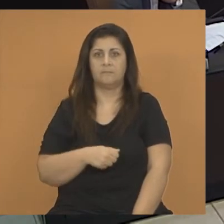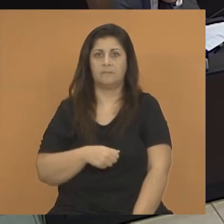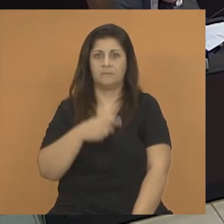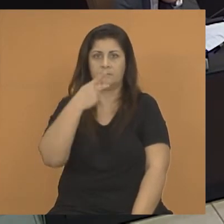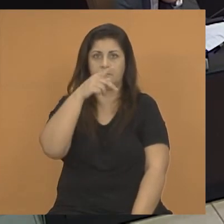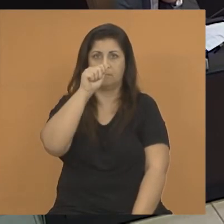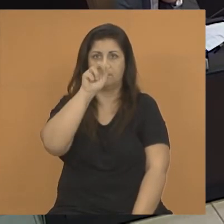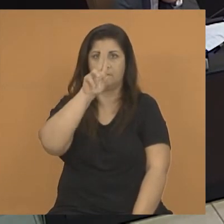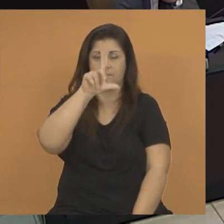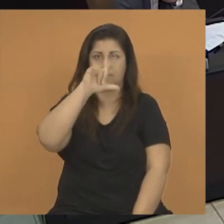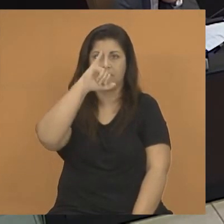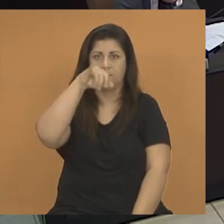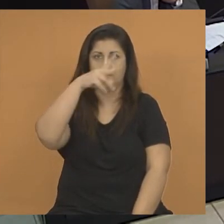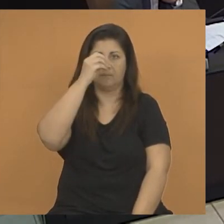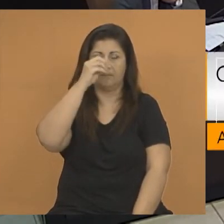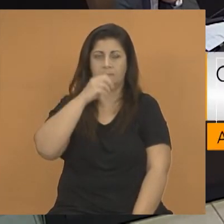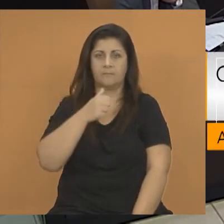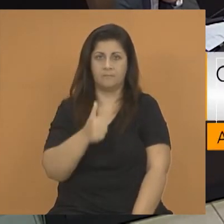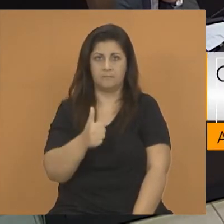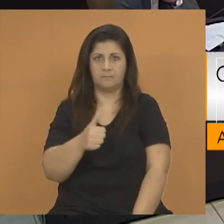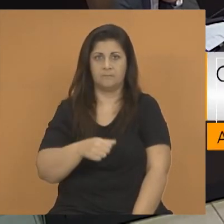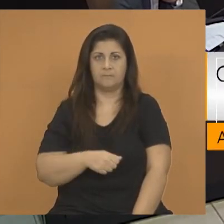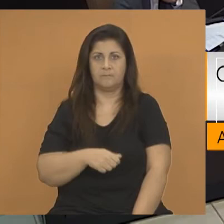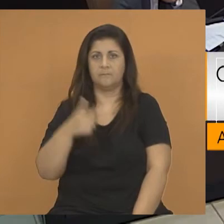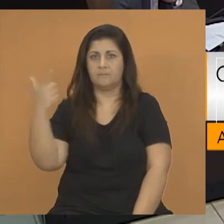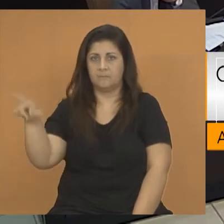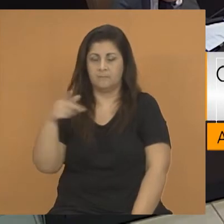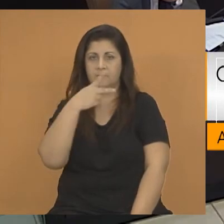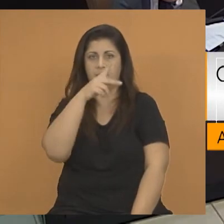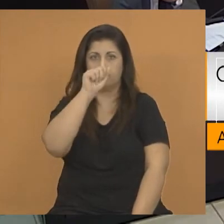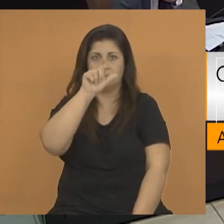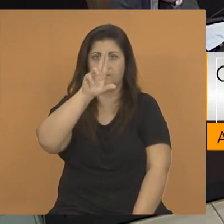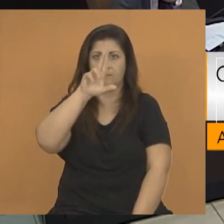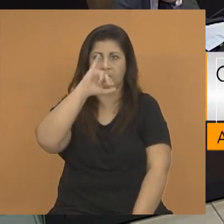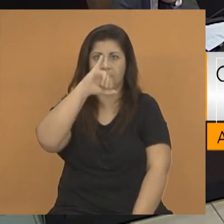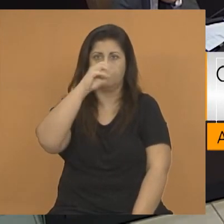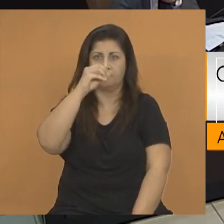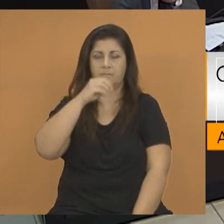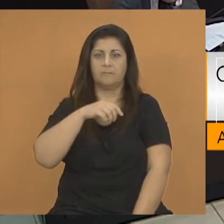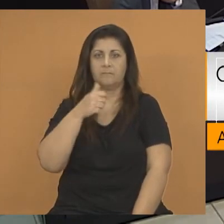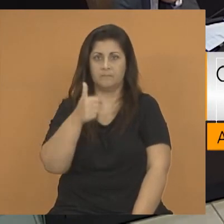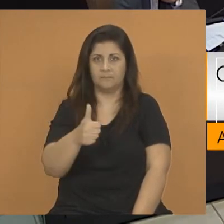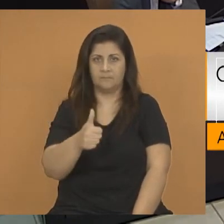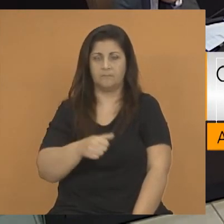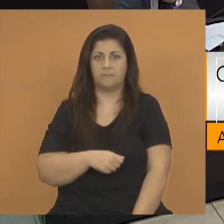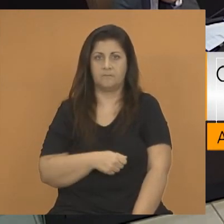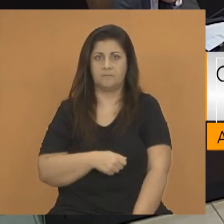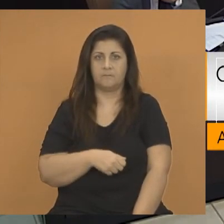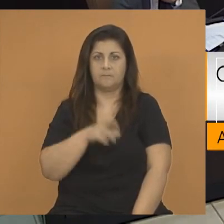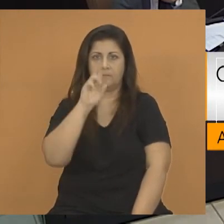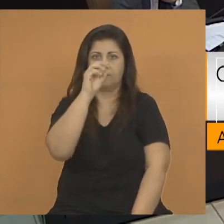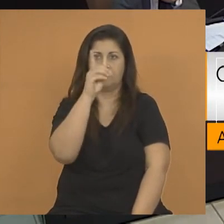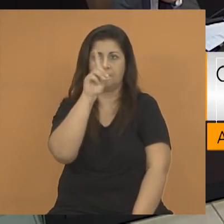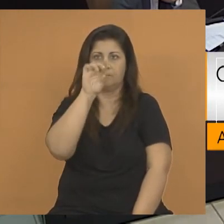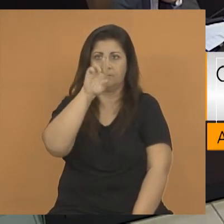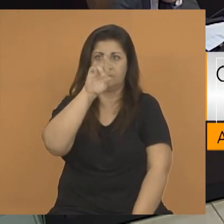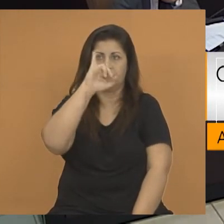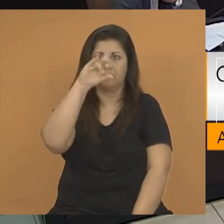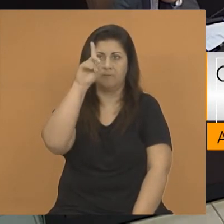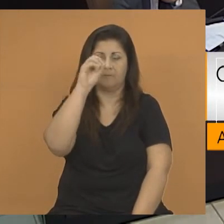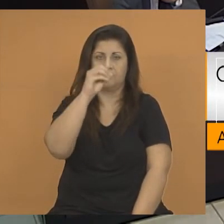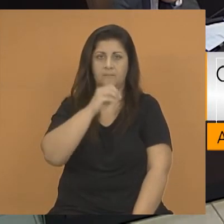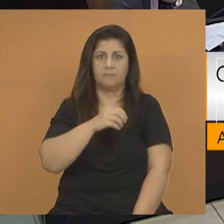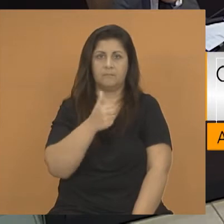Paulinho do Esporte? Favorável. Como vota o vereador Paulinho dos Condutores? Favorável. Como vota o vereador doutor Rodrigo Salomão?